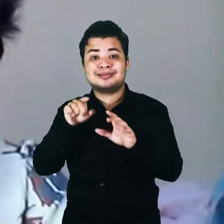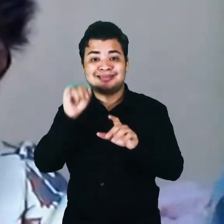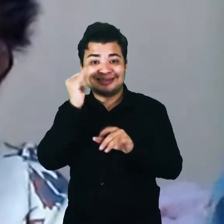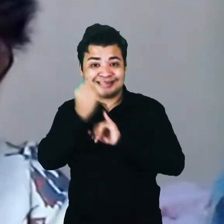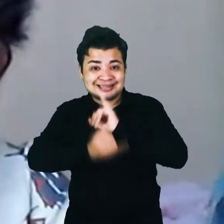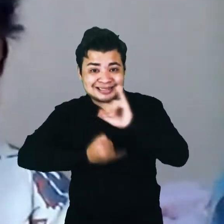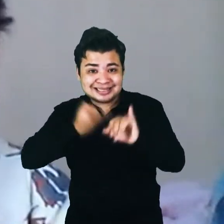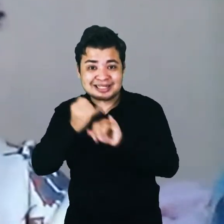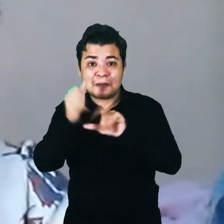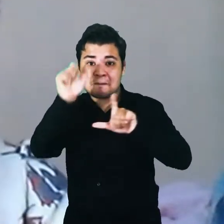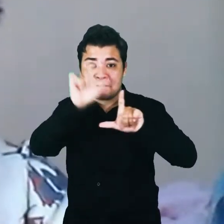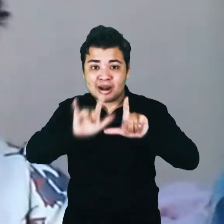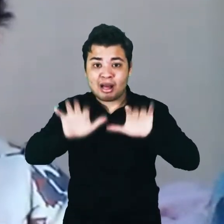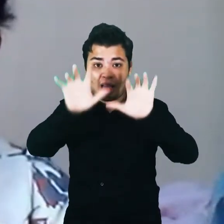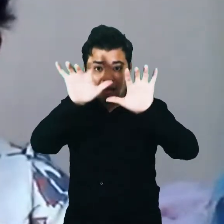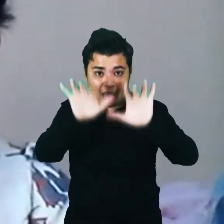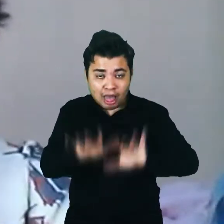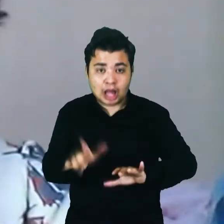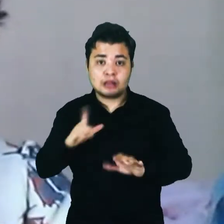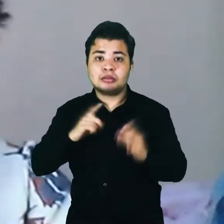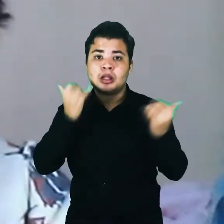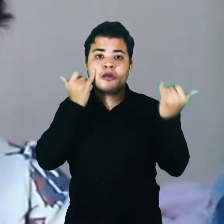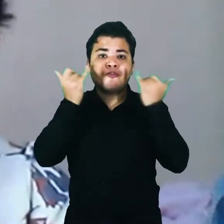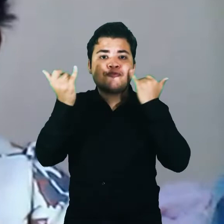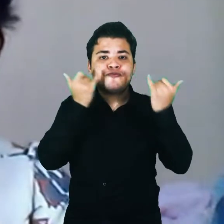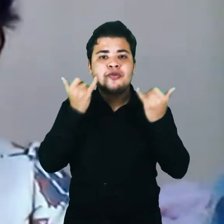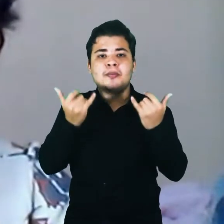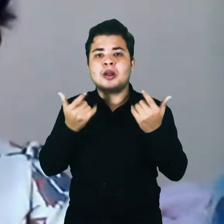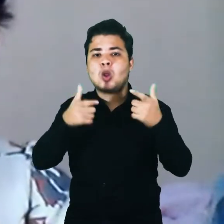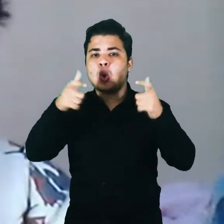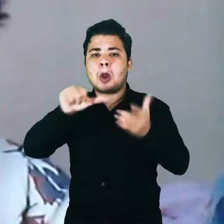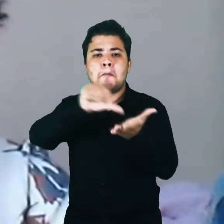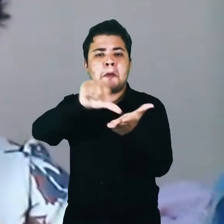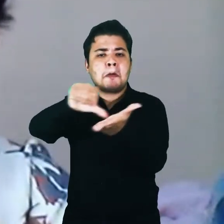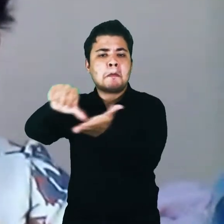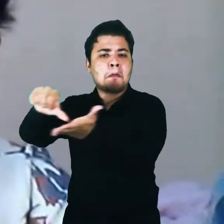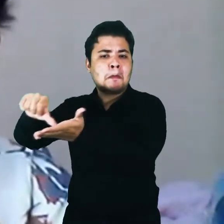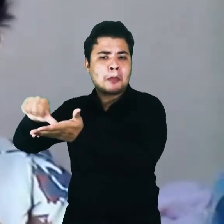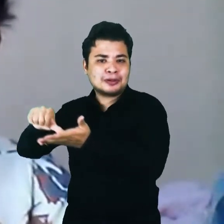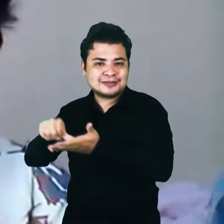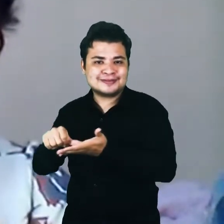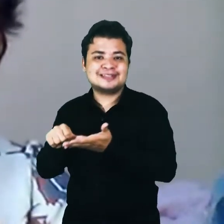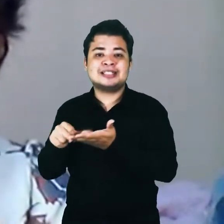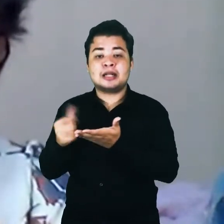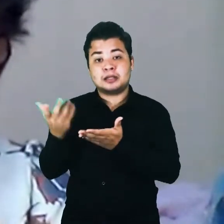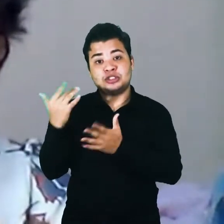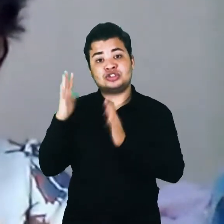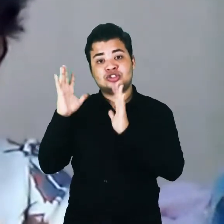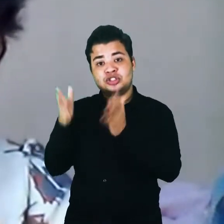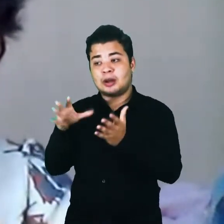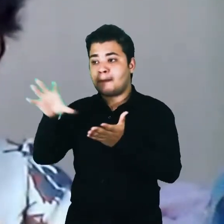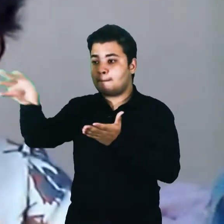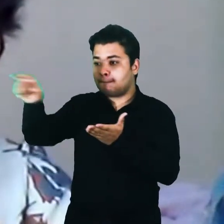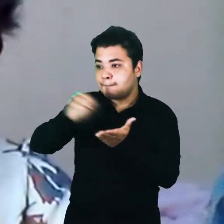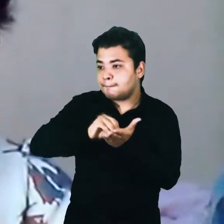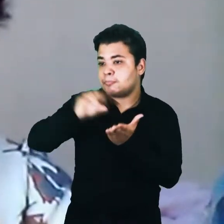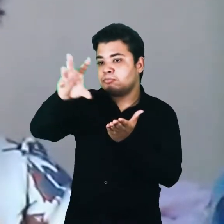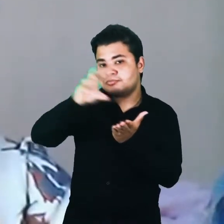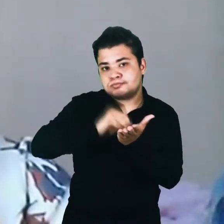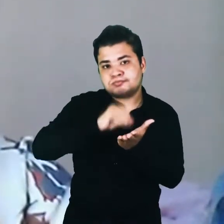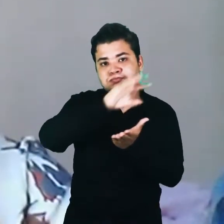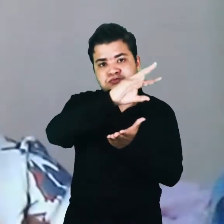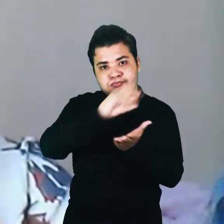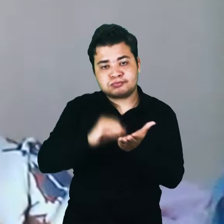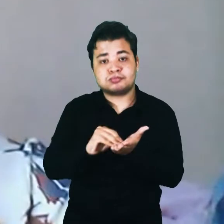gente vê vários registros de diferentes locais, né, que foram incorporados,